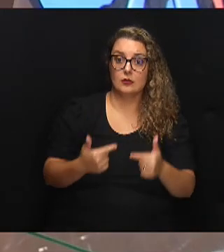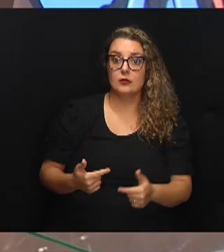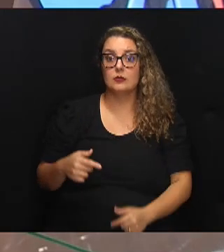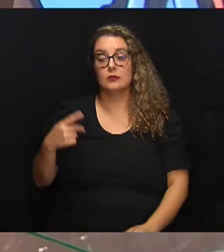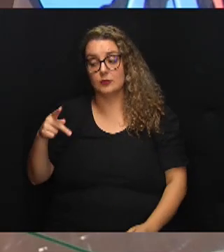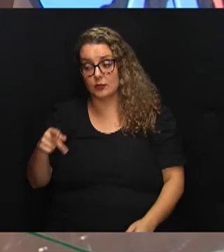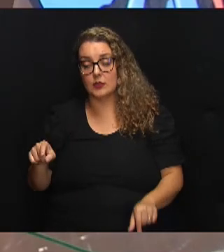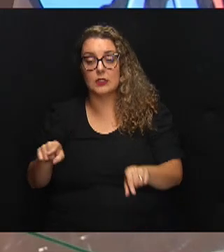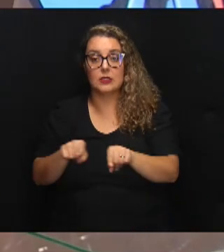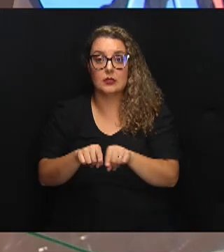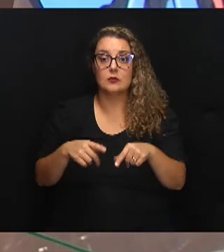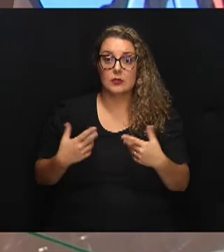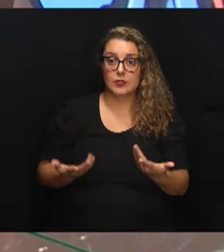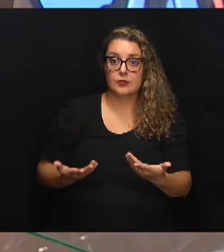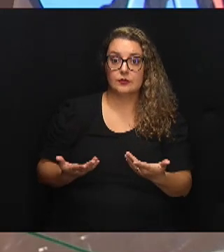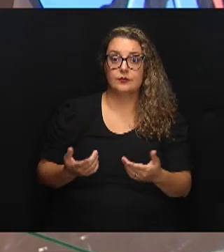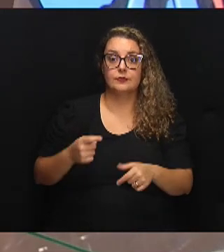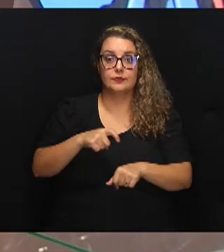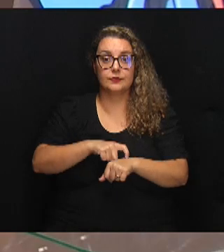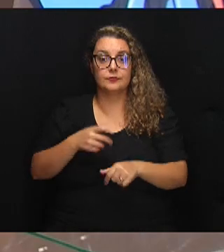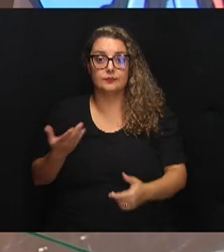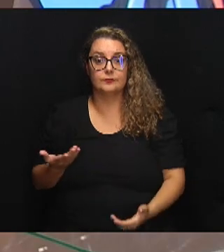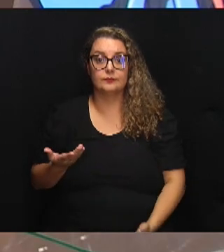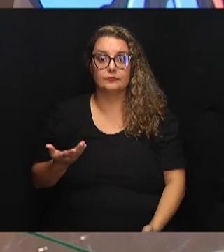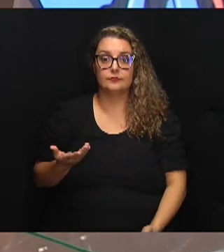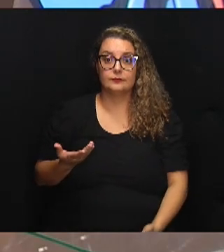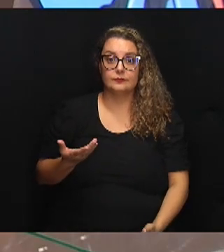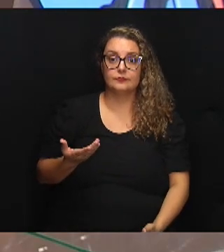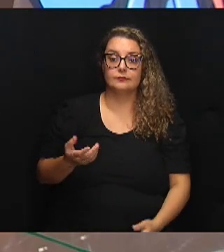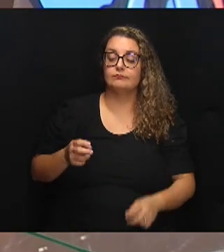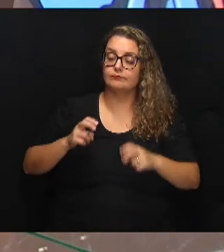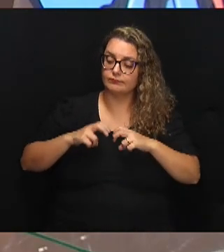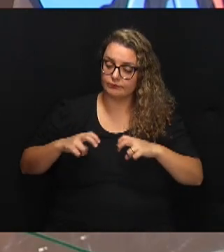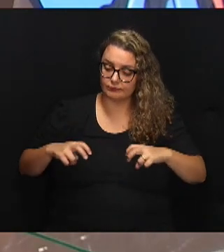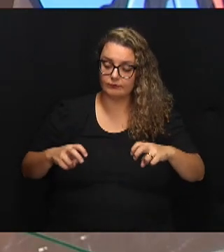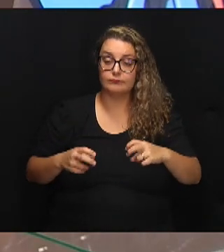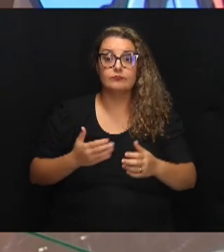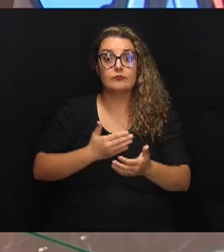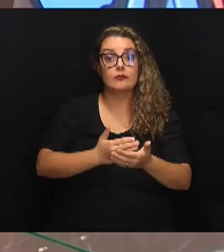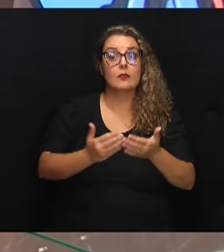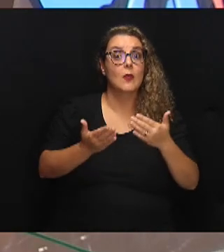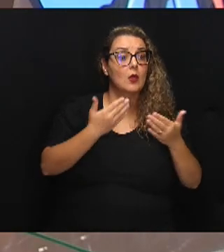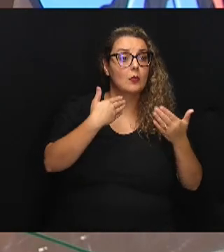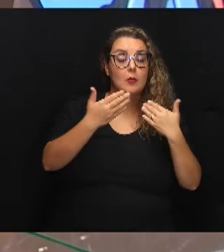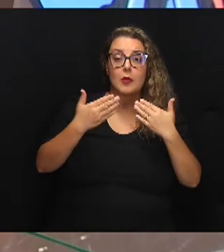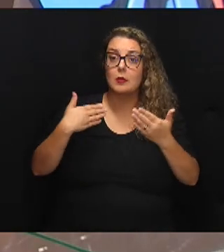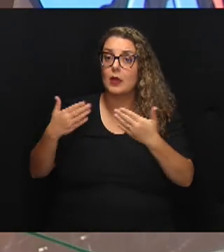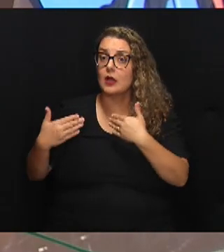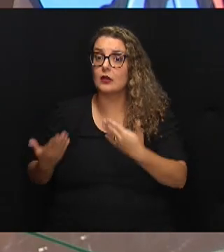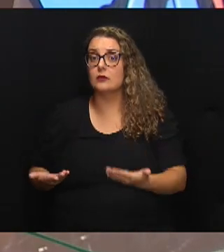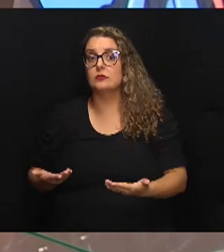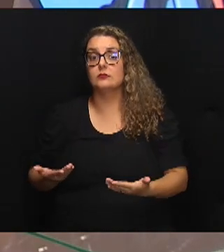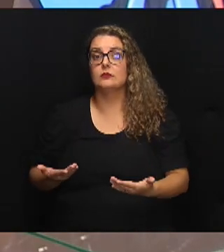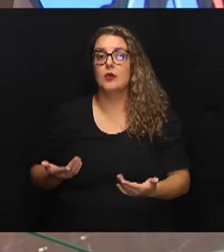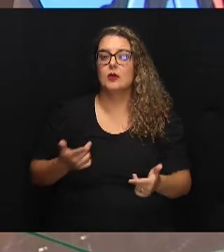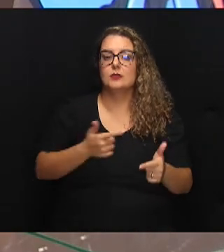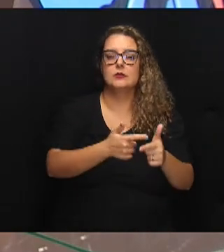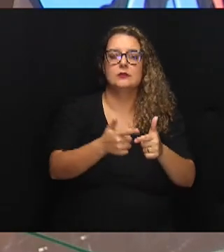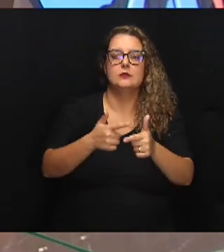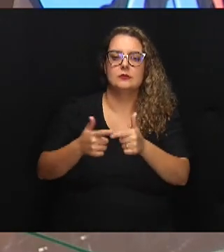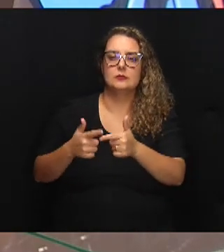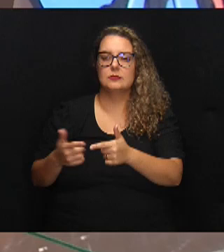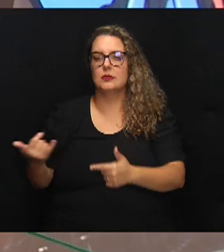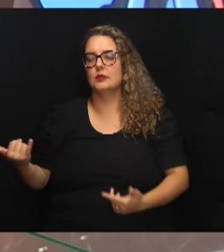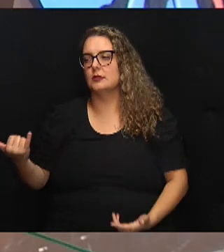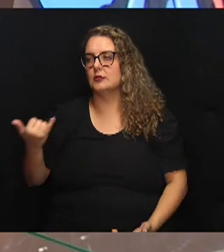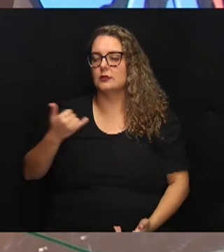também. E foi um momento que a gente sentou e começou a conversar sobre as dores. Ele falou